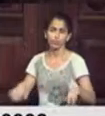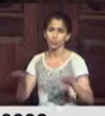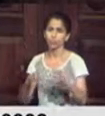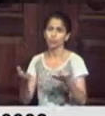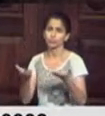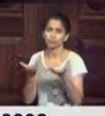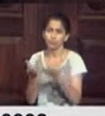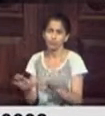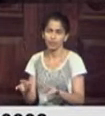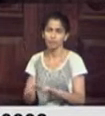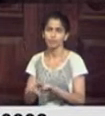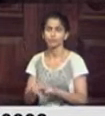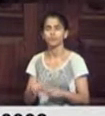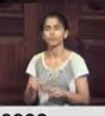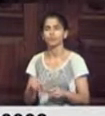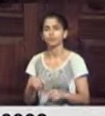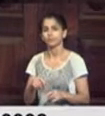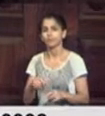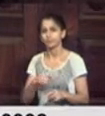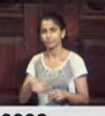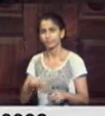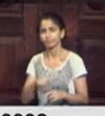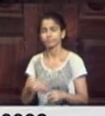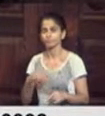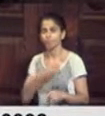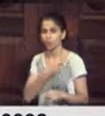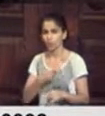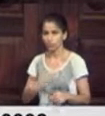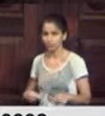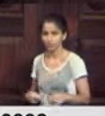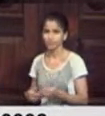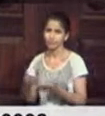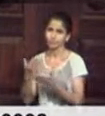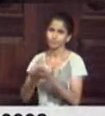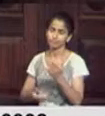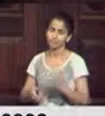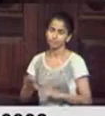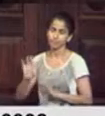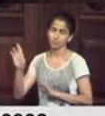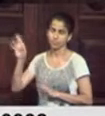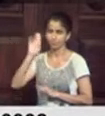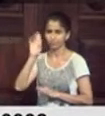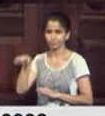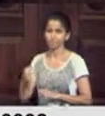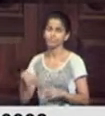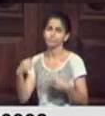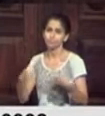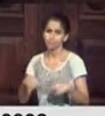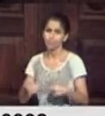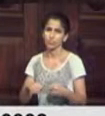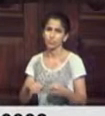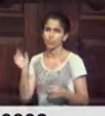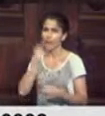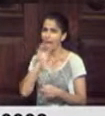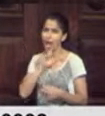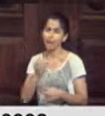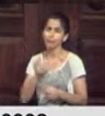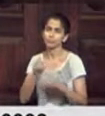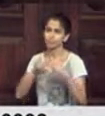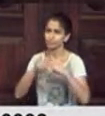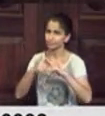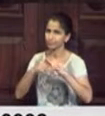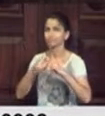óleo e gás, que é a principal indústria do Estado do Rio de Janeiro. Nós estamos perdendo arrecadação com uma situação que não